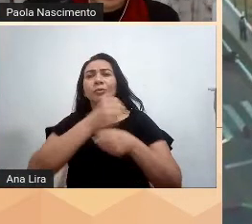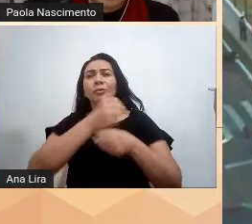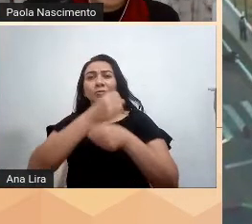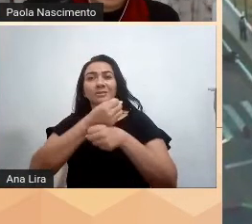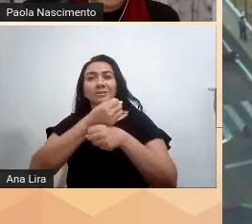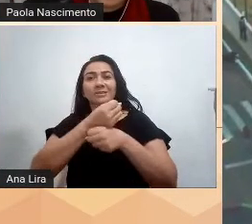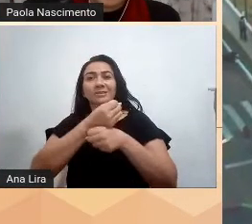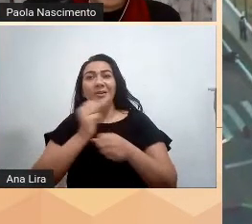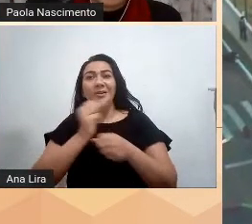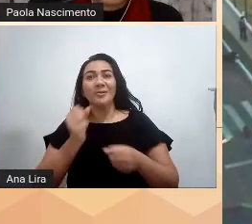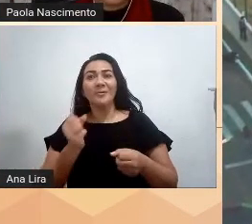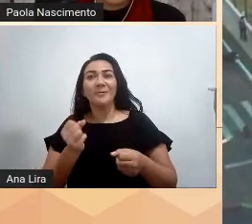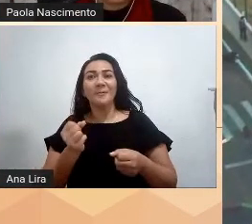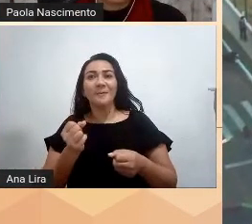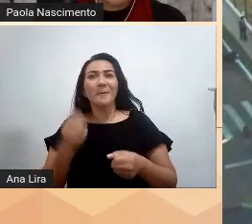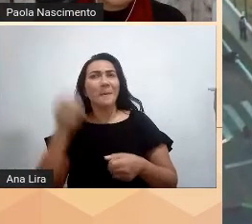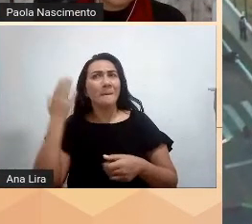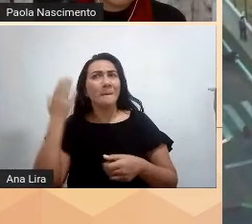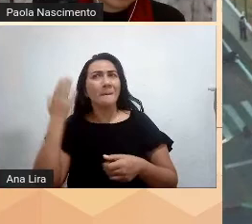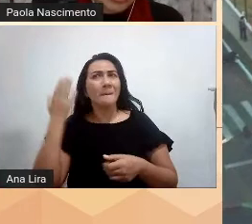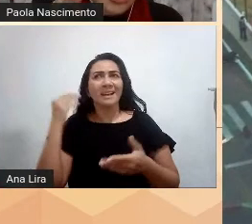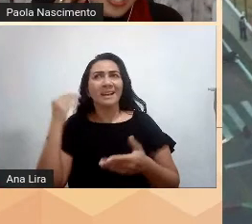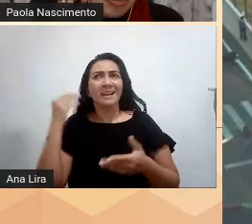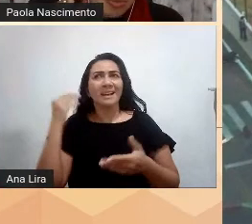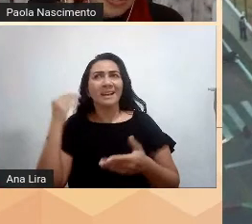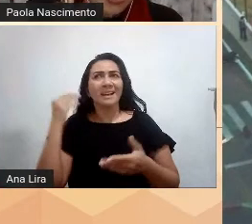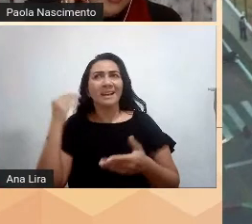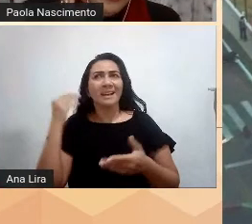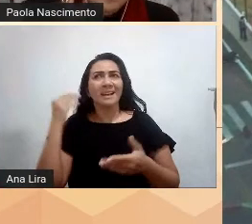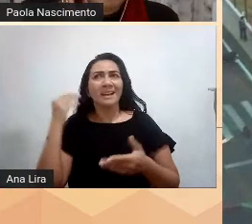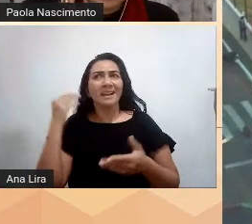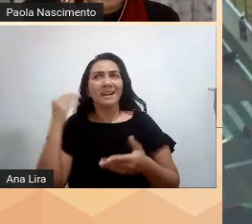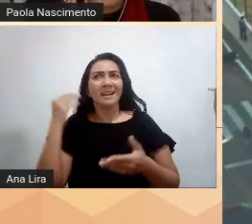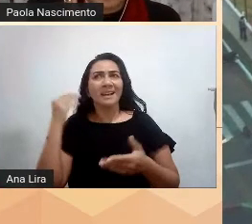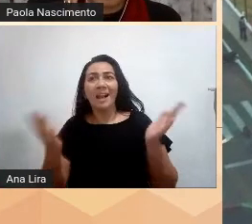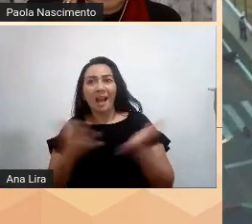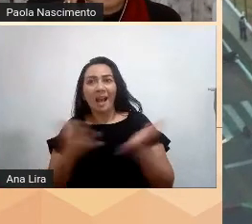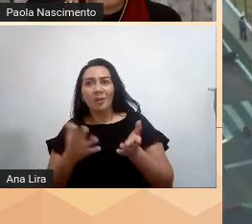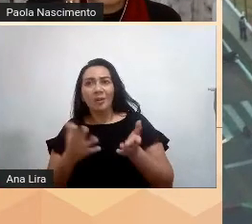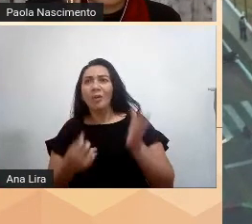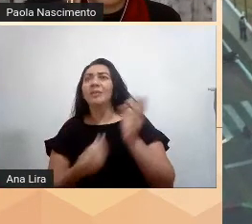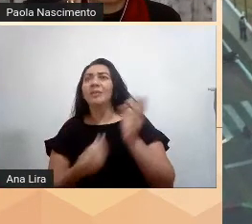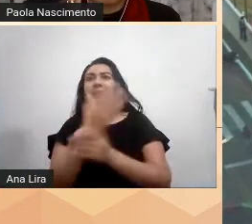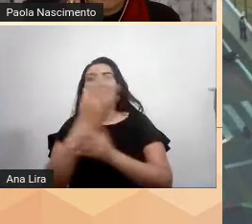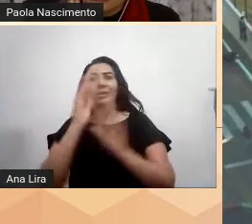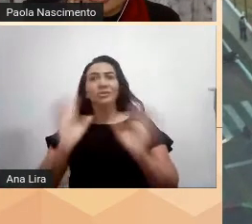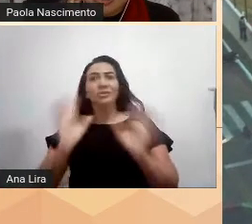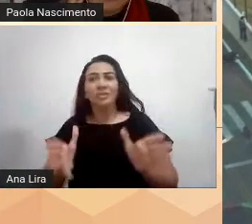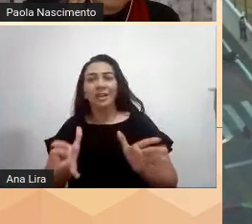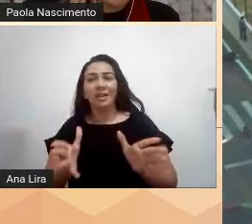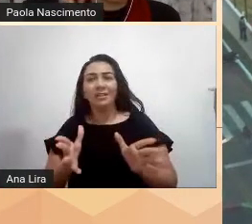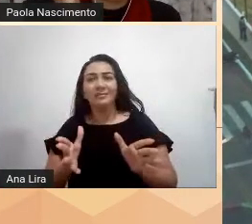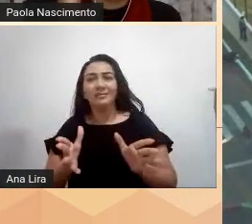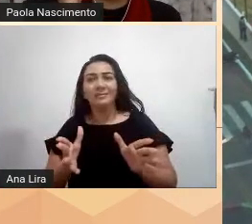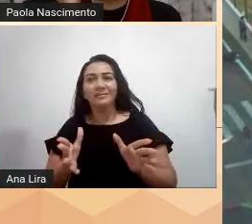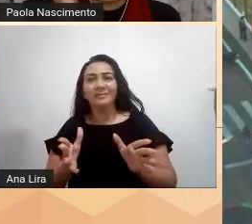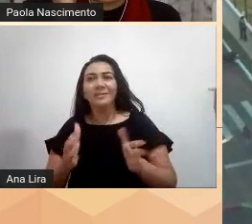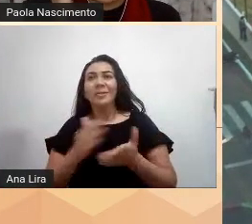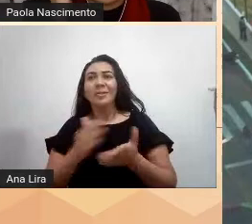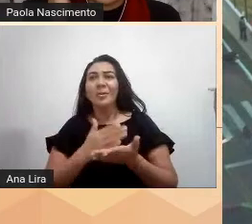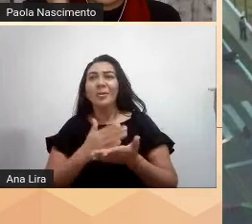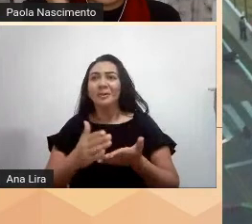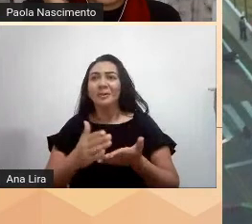realidade, né? No dia da inauguração foram mais de 6.000 pessoas que estavam presentes, foi muito legal, foi muito